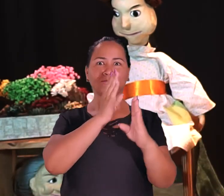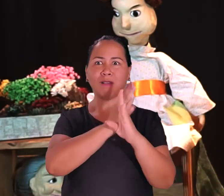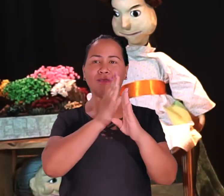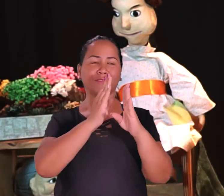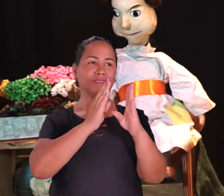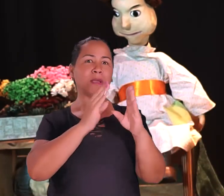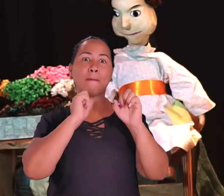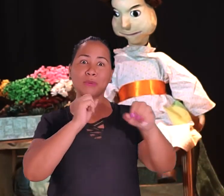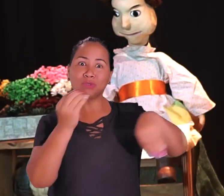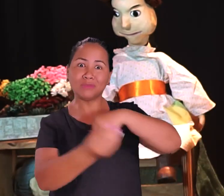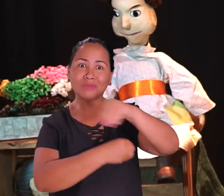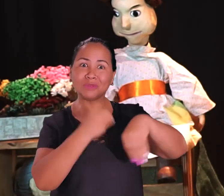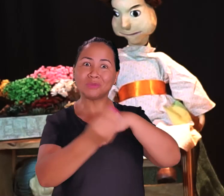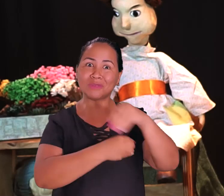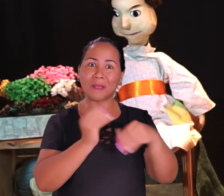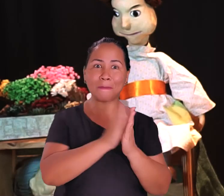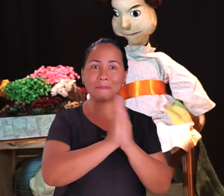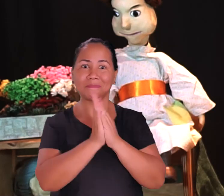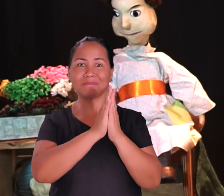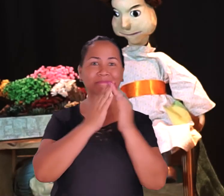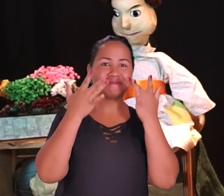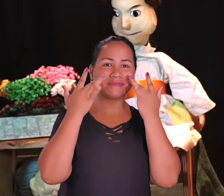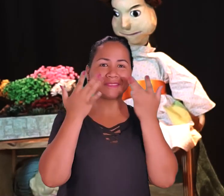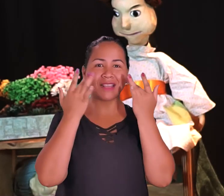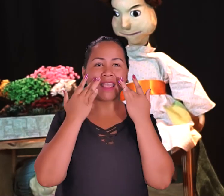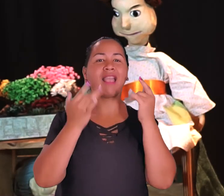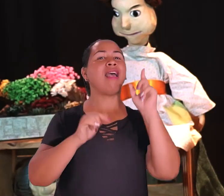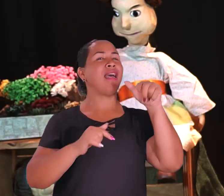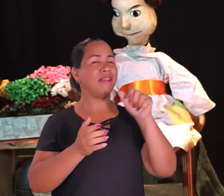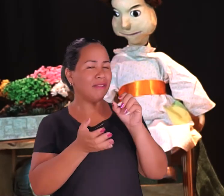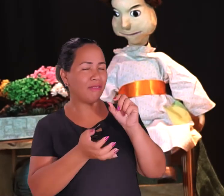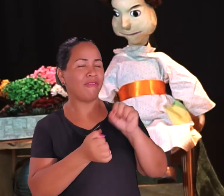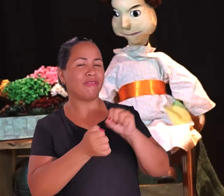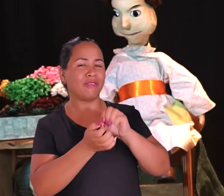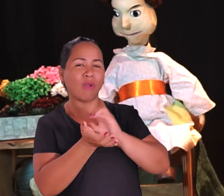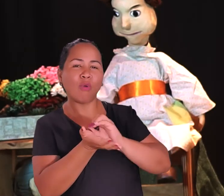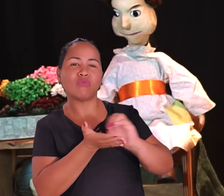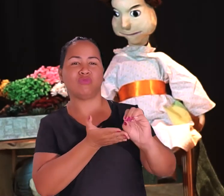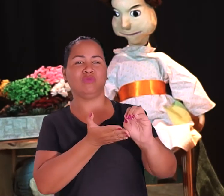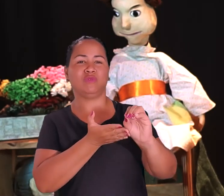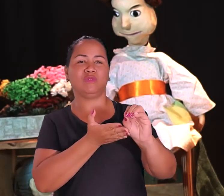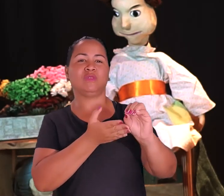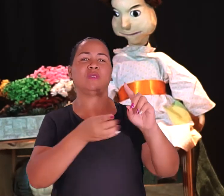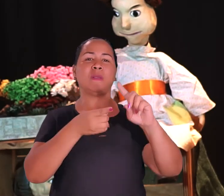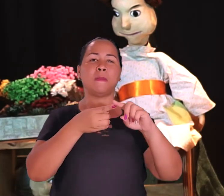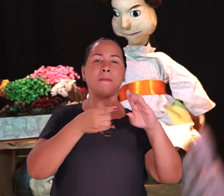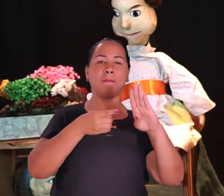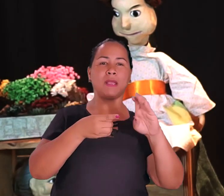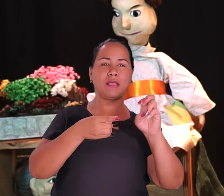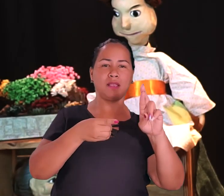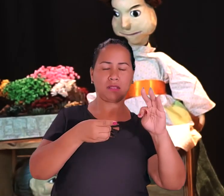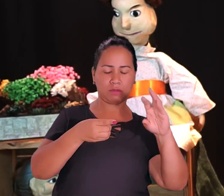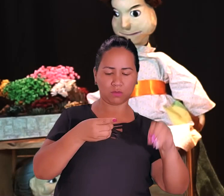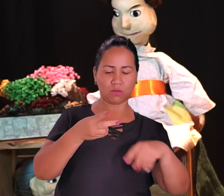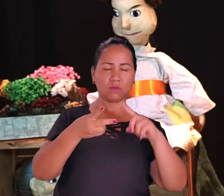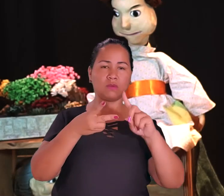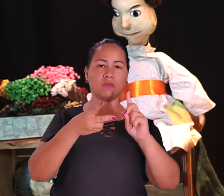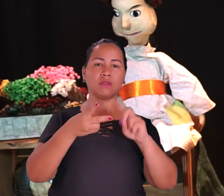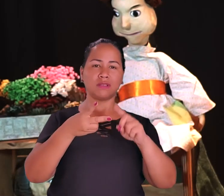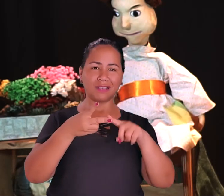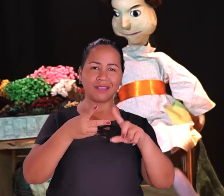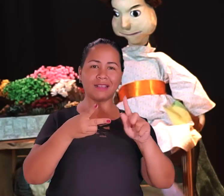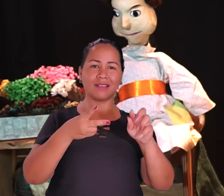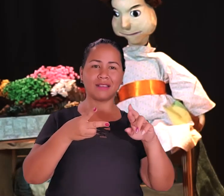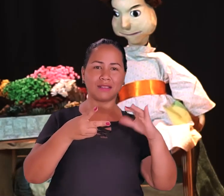todo, né? Tive a oportunidade de fazer oficina com Humberto Pedrancini, com Graça Veloso. Então, são grandes nomes do teatro que me falaram,